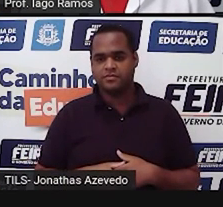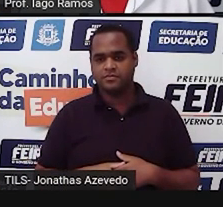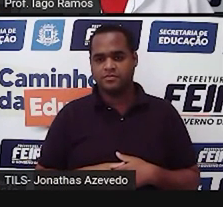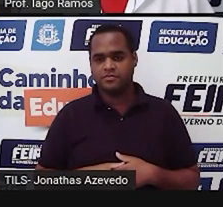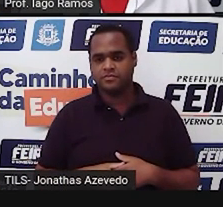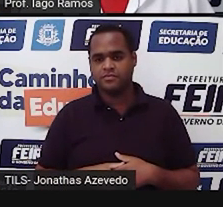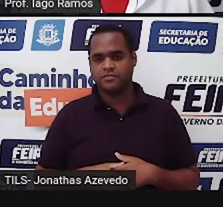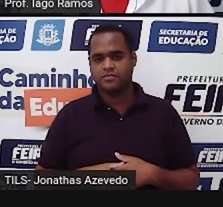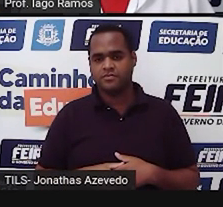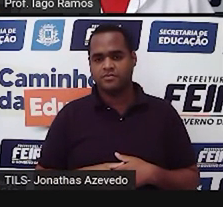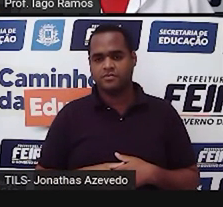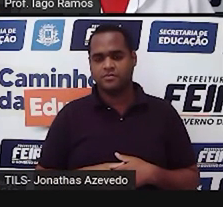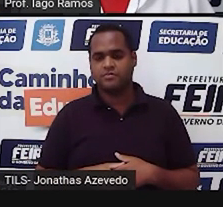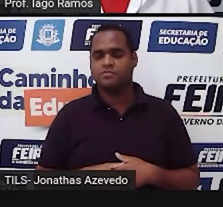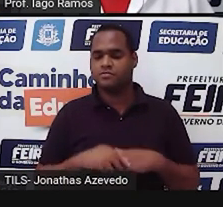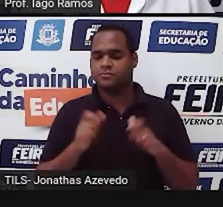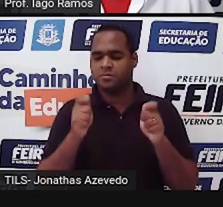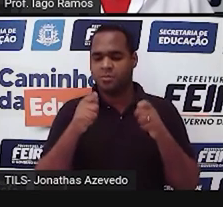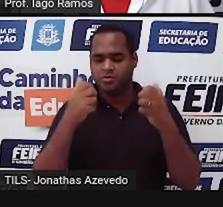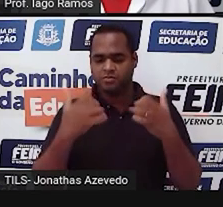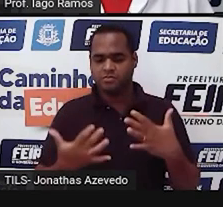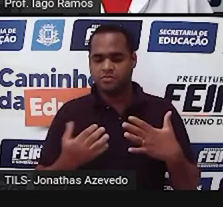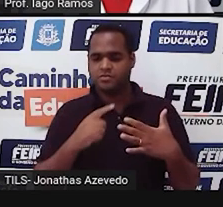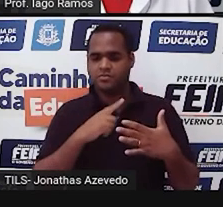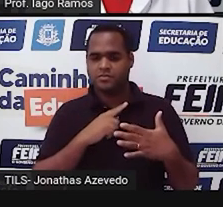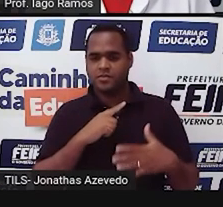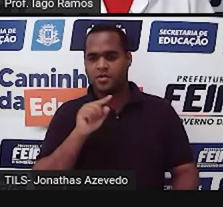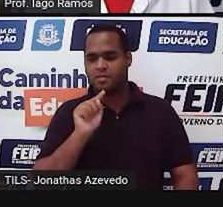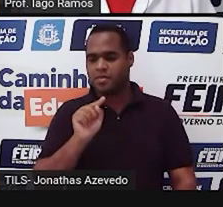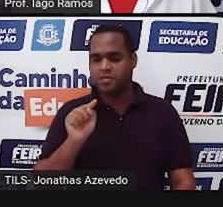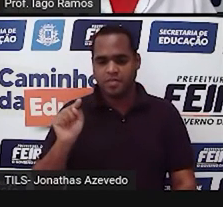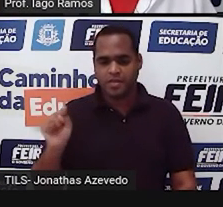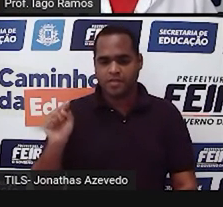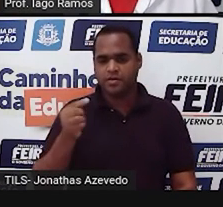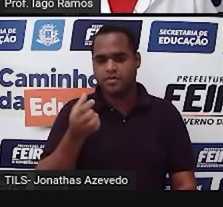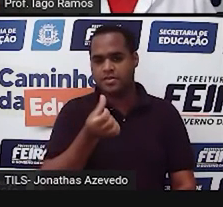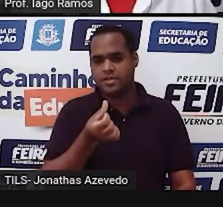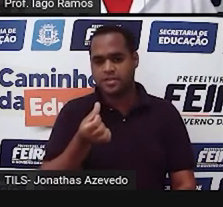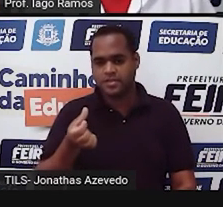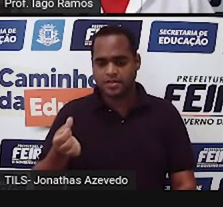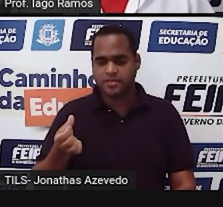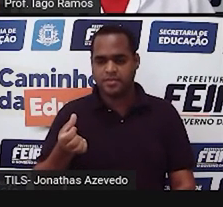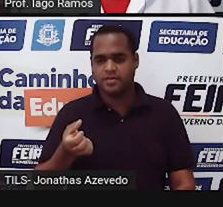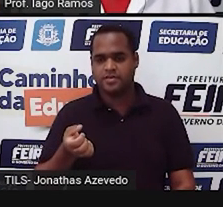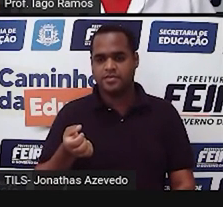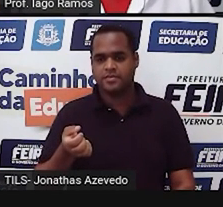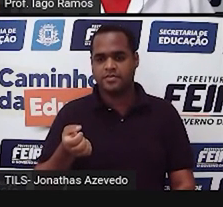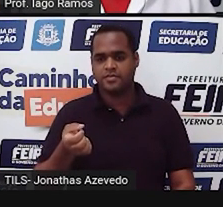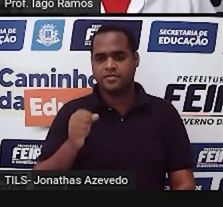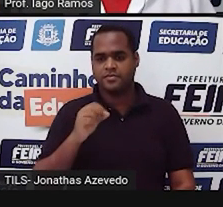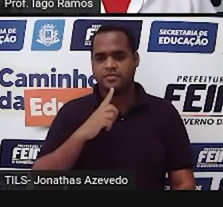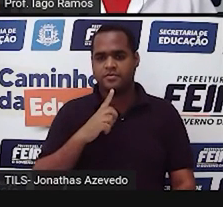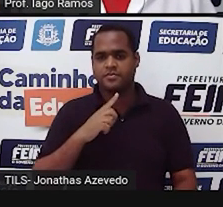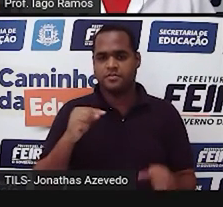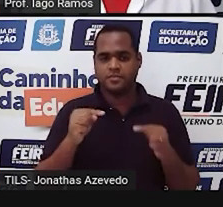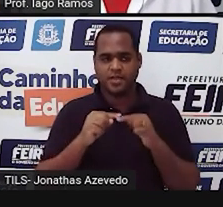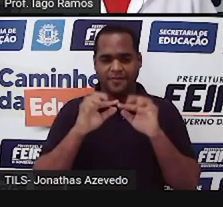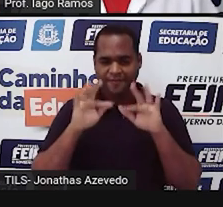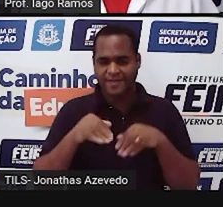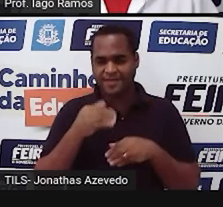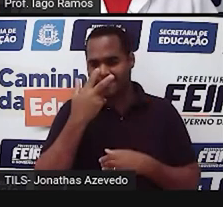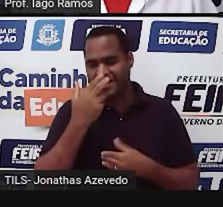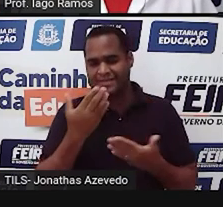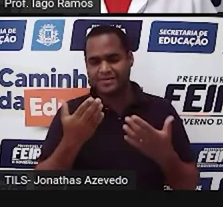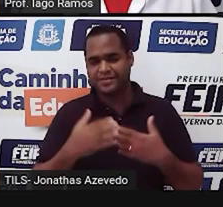a gente pode colocar ali...... Para dizer que aquilo continua infinitamente tá